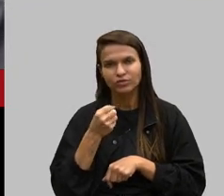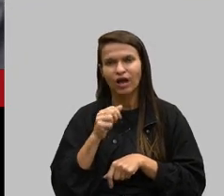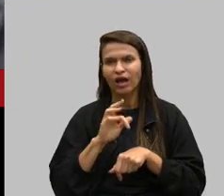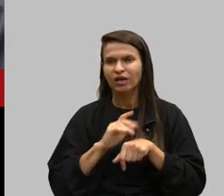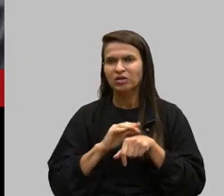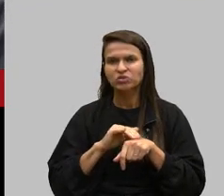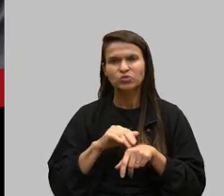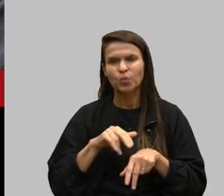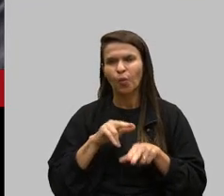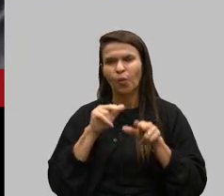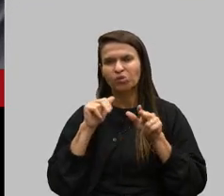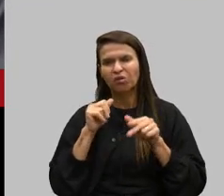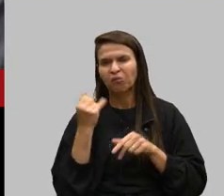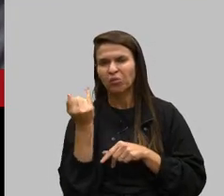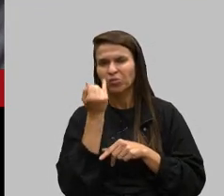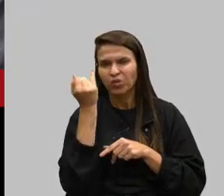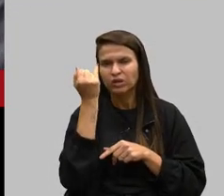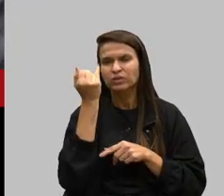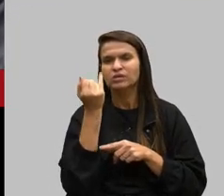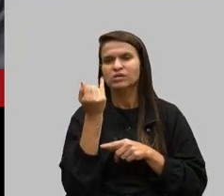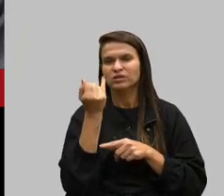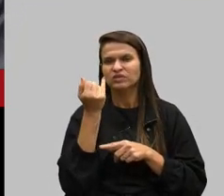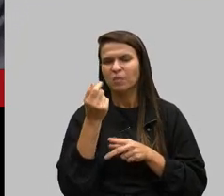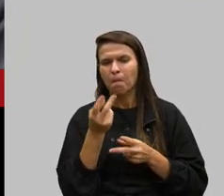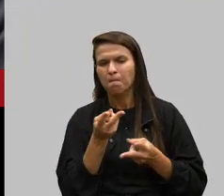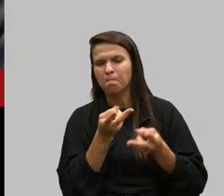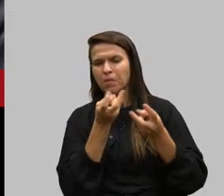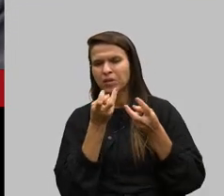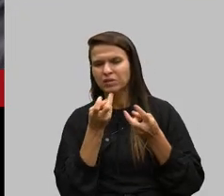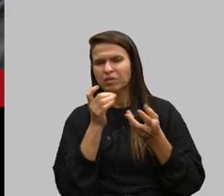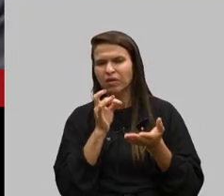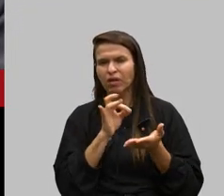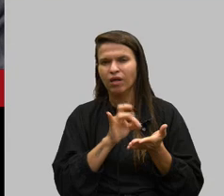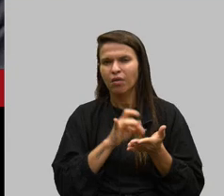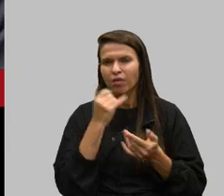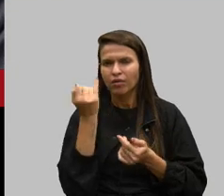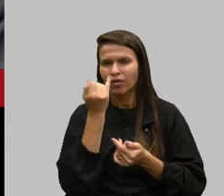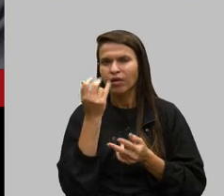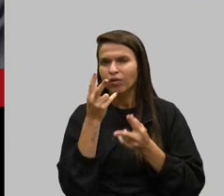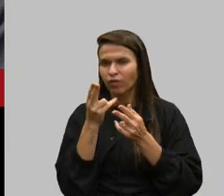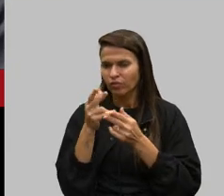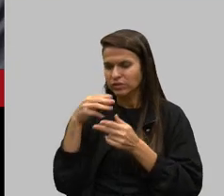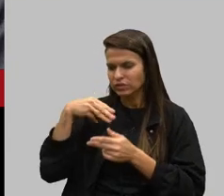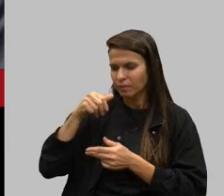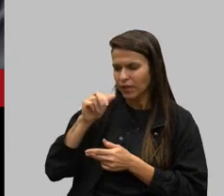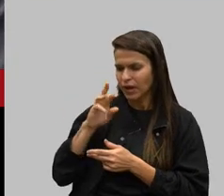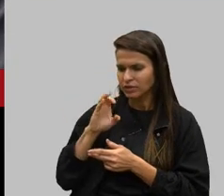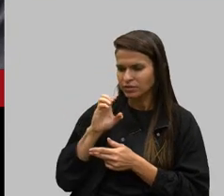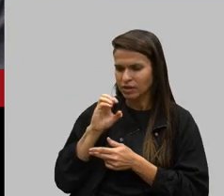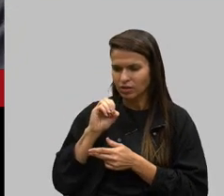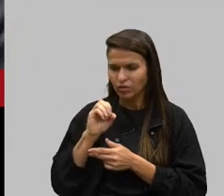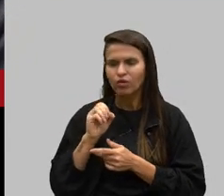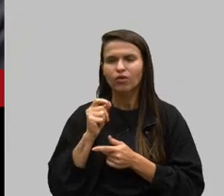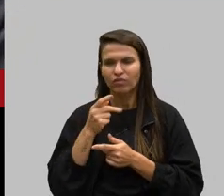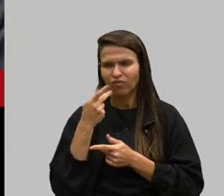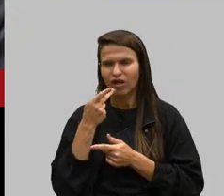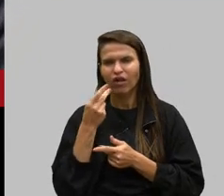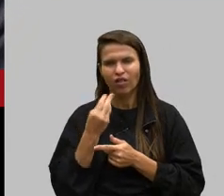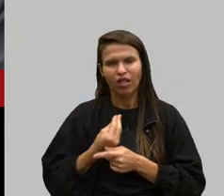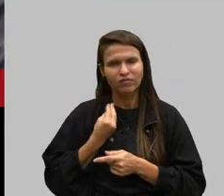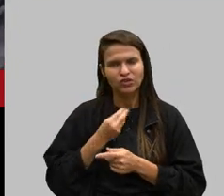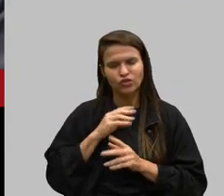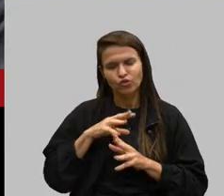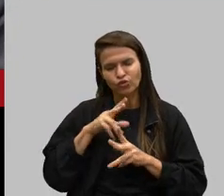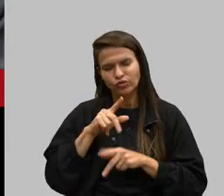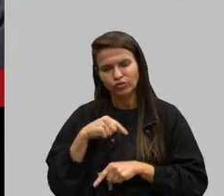relevância nunca foi tão vista de fato com importância como você Marcelo colocou na vida de todos nós mineiros e mineiras e